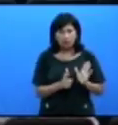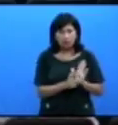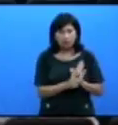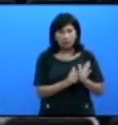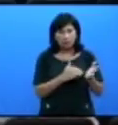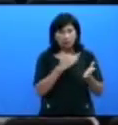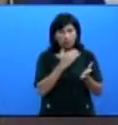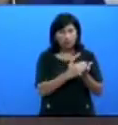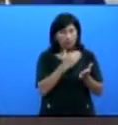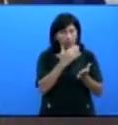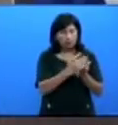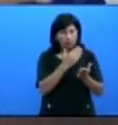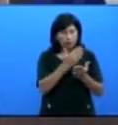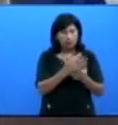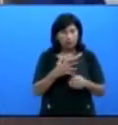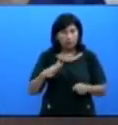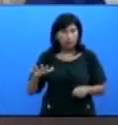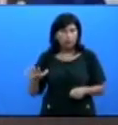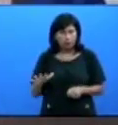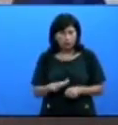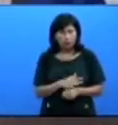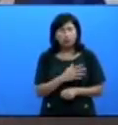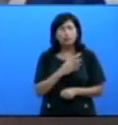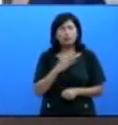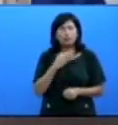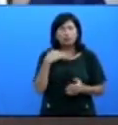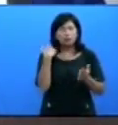ela completa aquele tripé do nosso